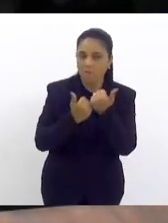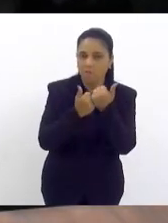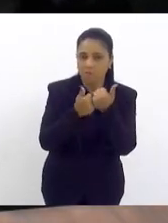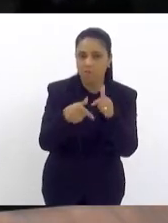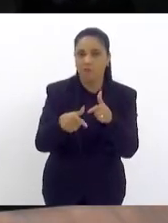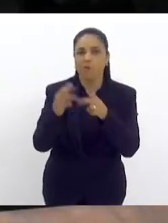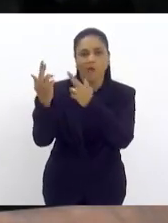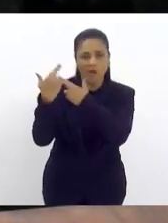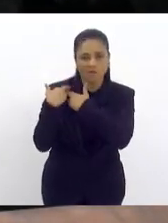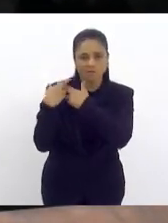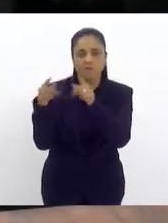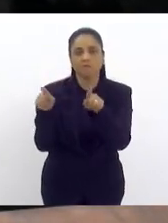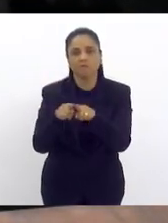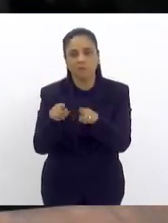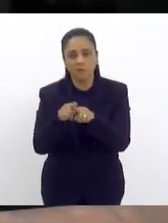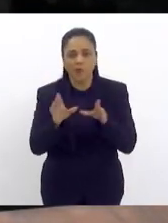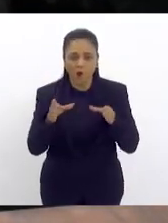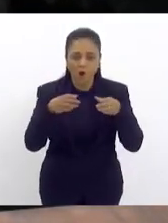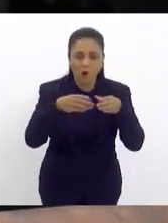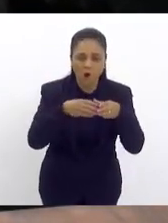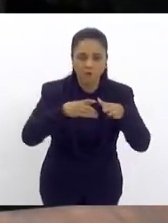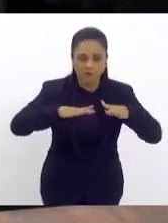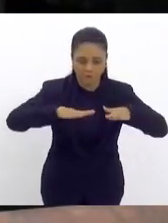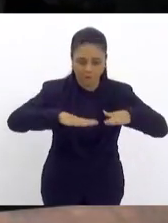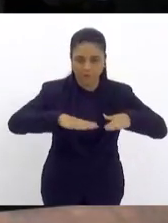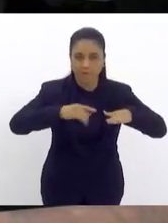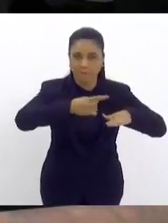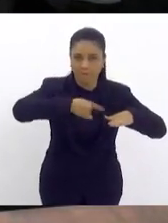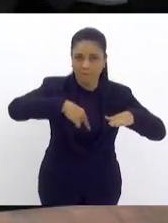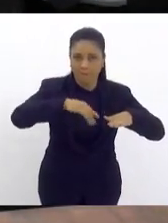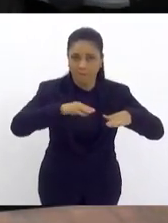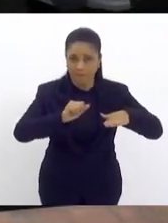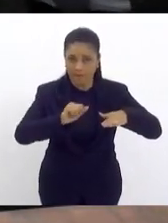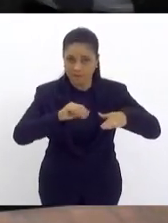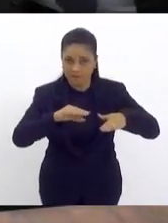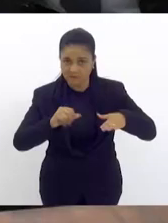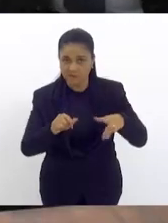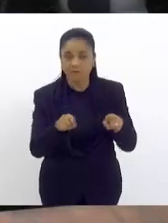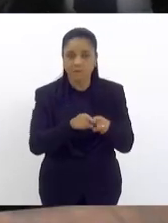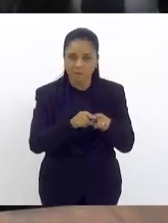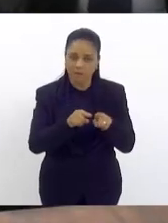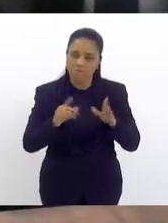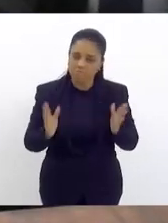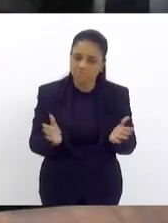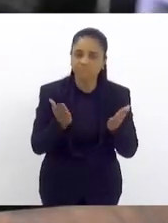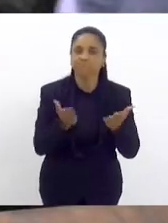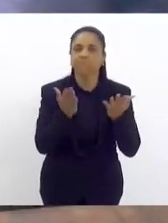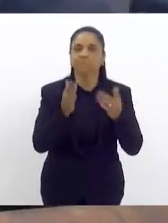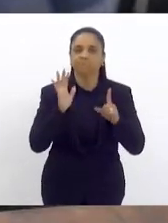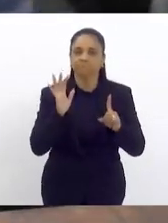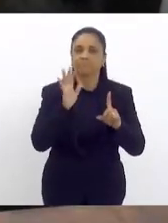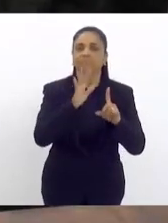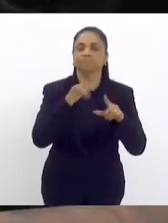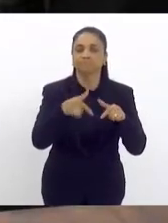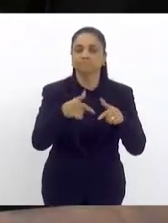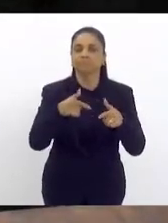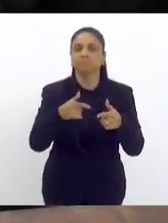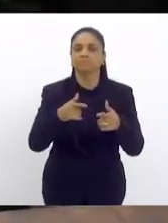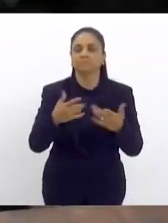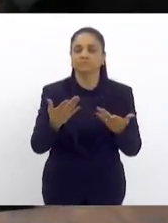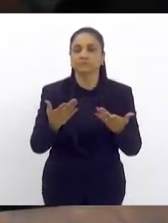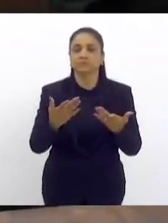responsáveis pelos comitês de bacia também manifestaram apoio a essa legislação portanto é um raro caso